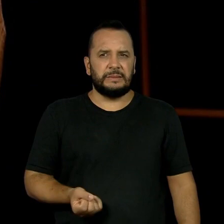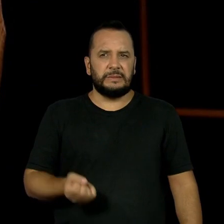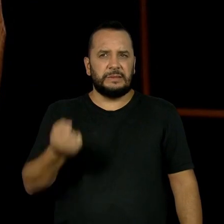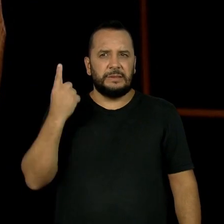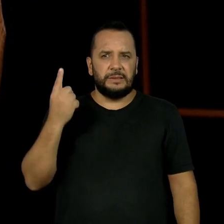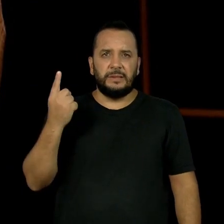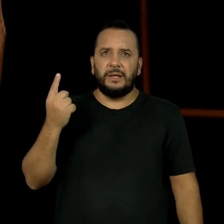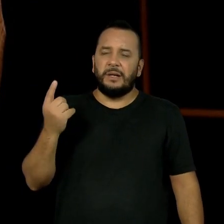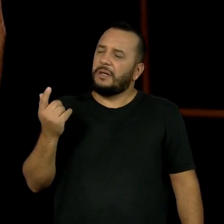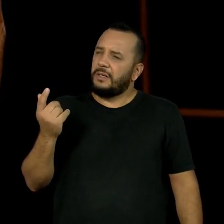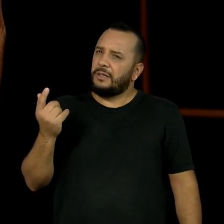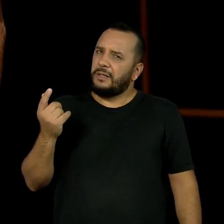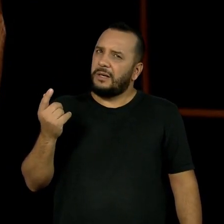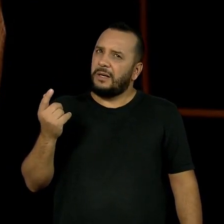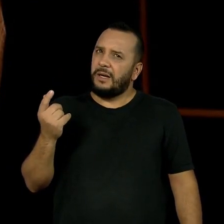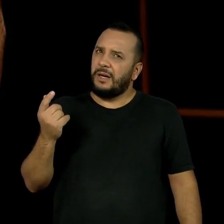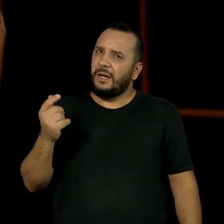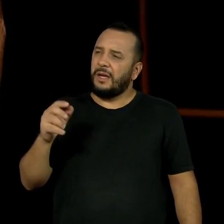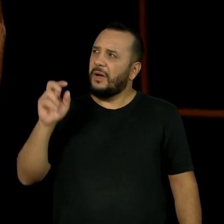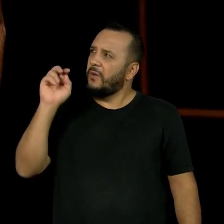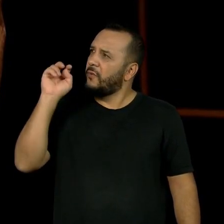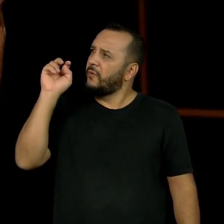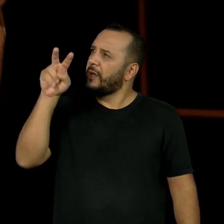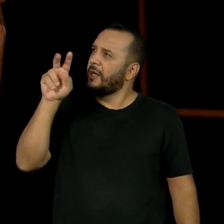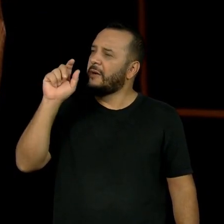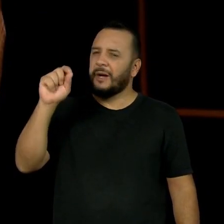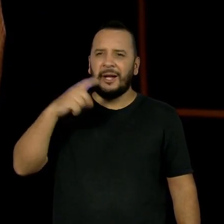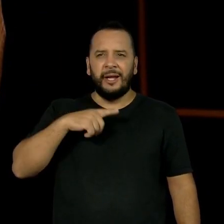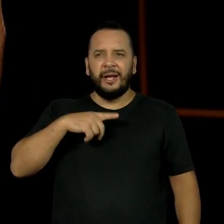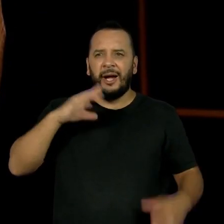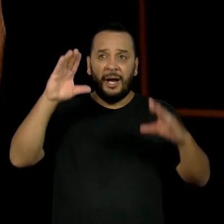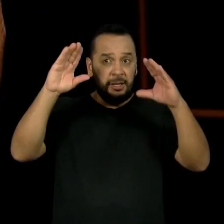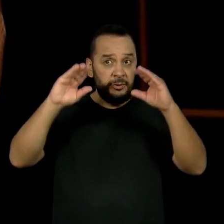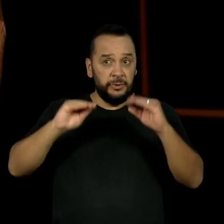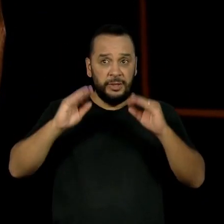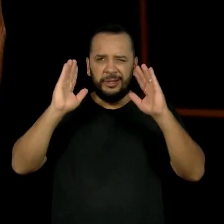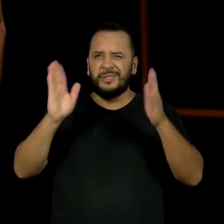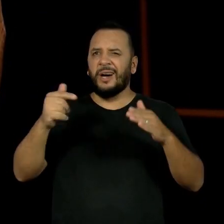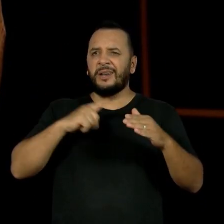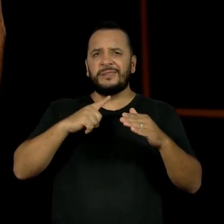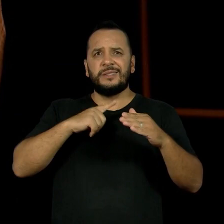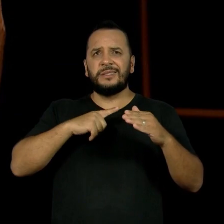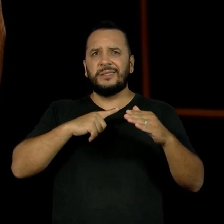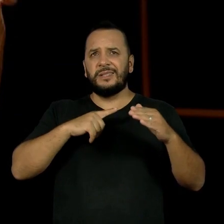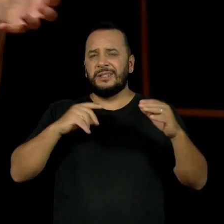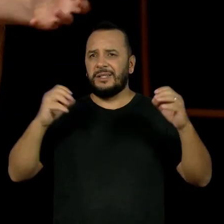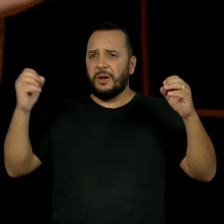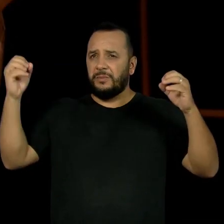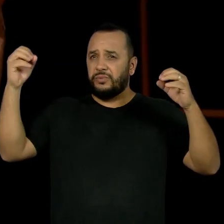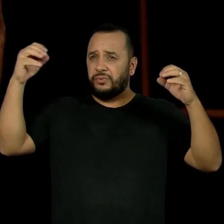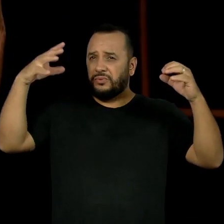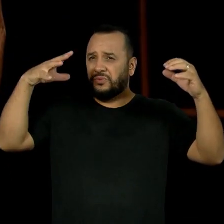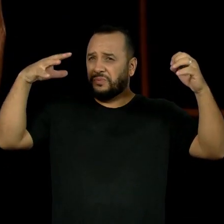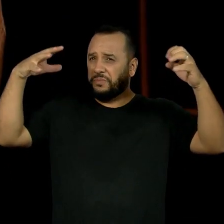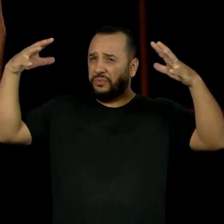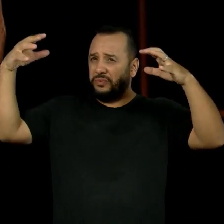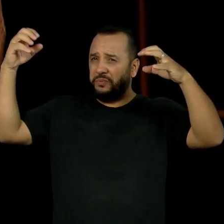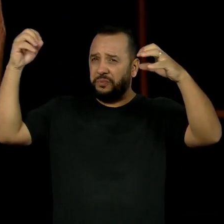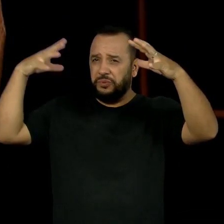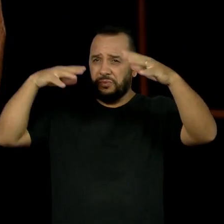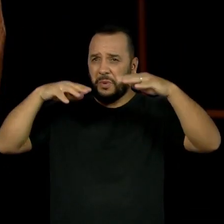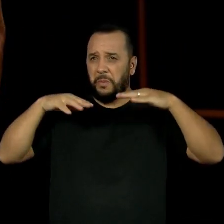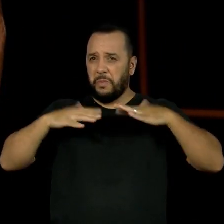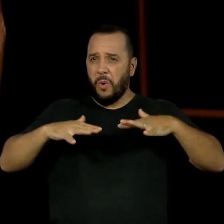Rústico. E aí aqueles neons, aí anoiteceu. Então, aquela contradição daquele